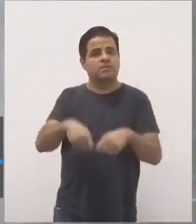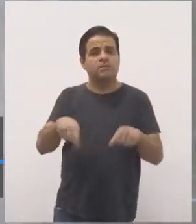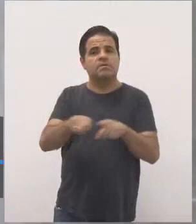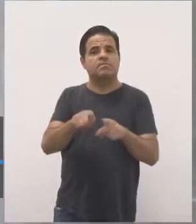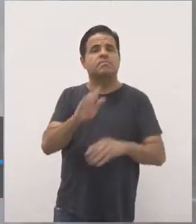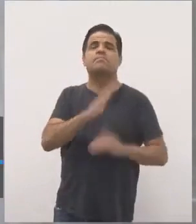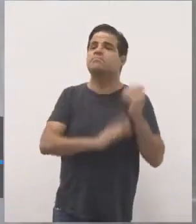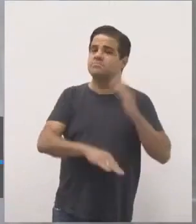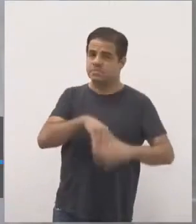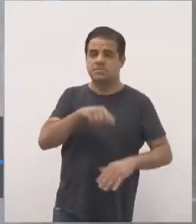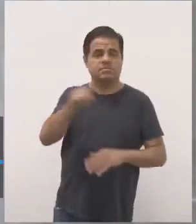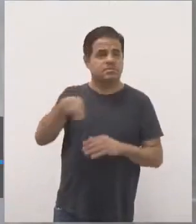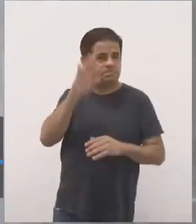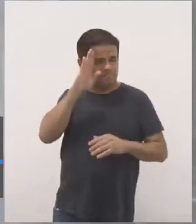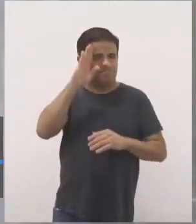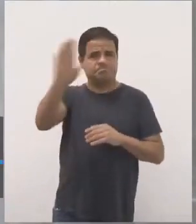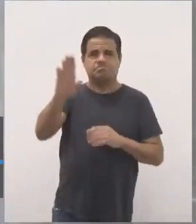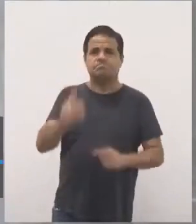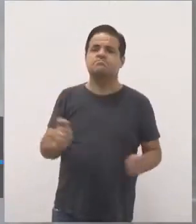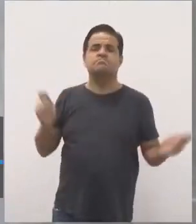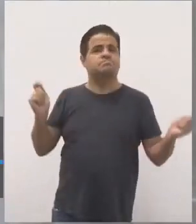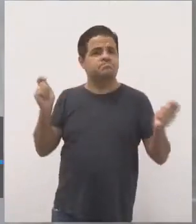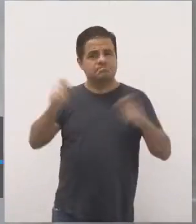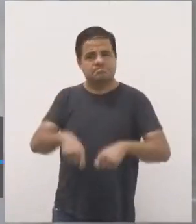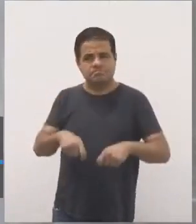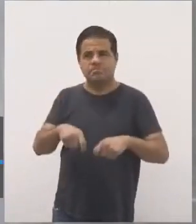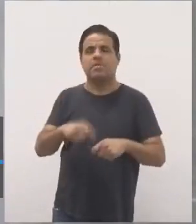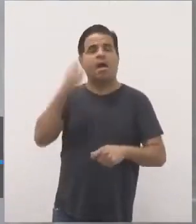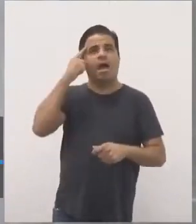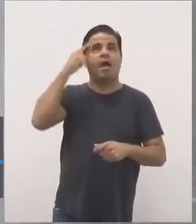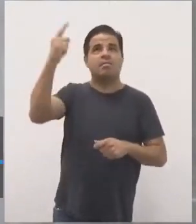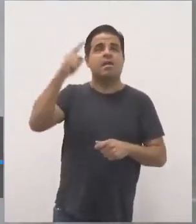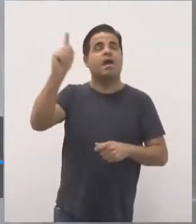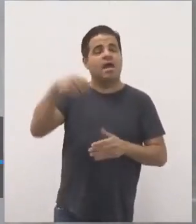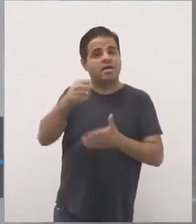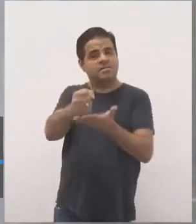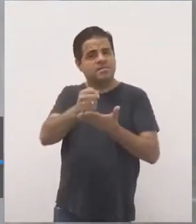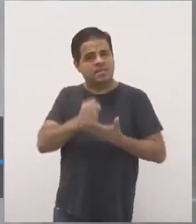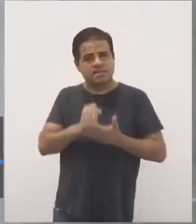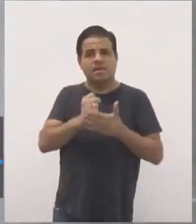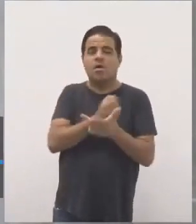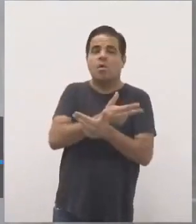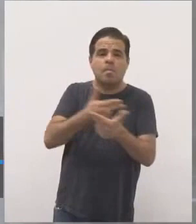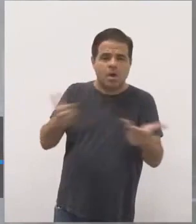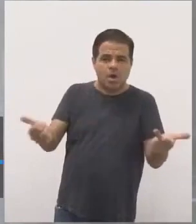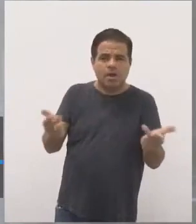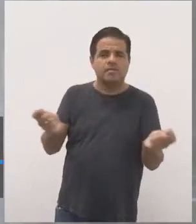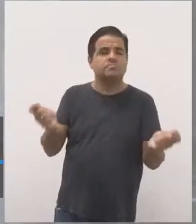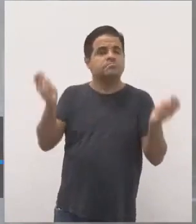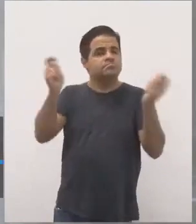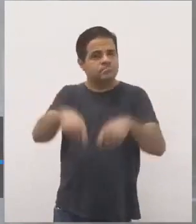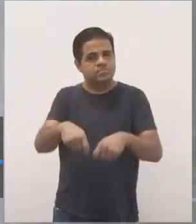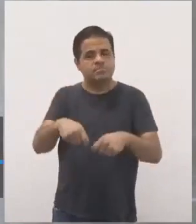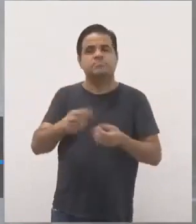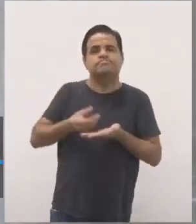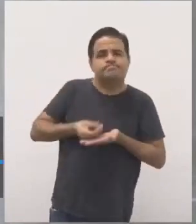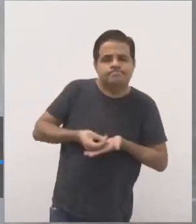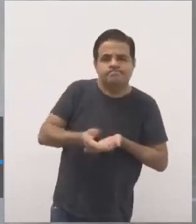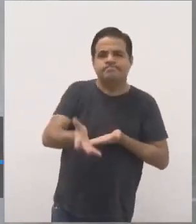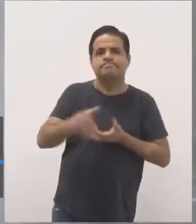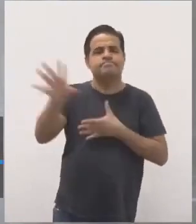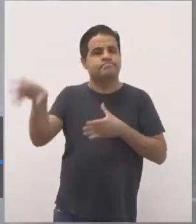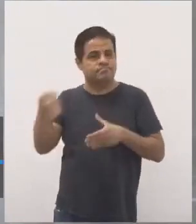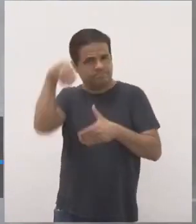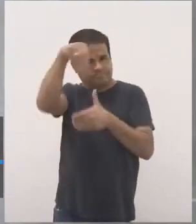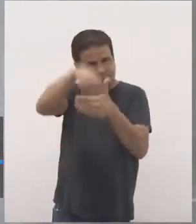as ações principais, mas a ideia era trazer alguma coisa, né, que pudesse, então, ser